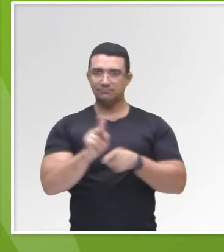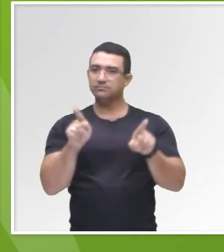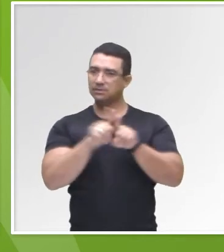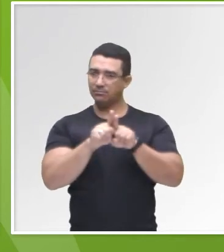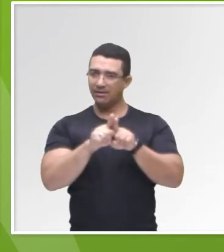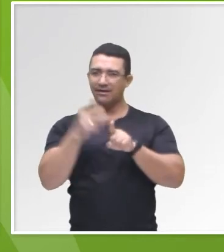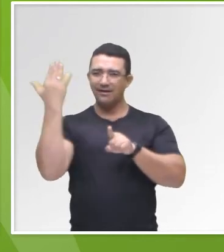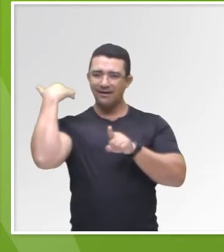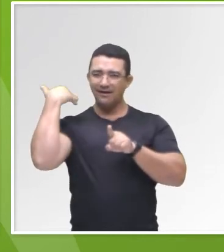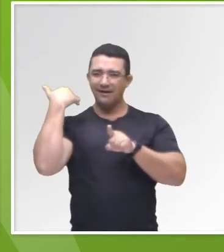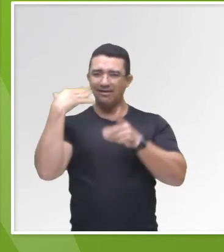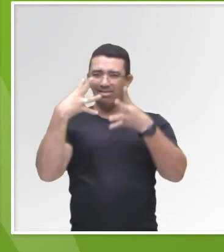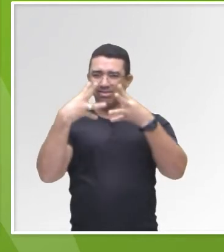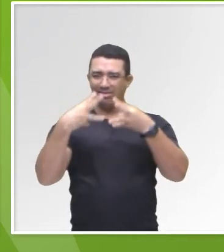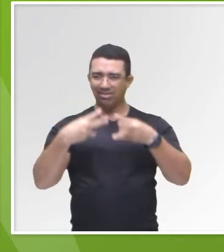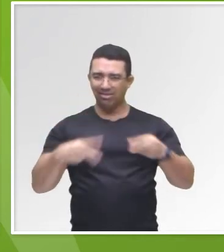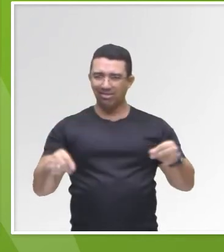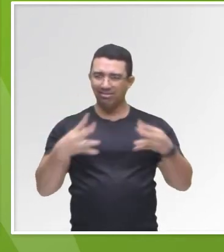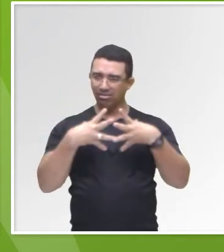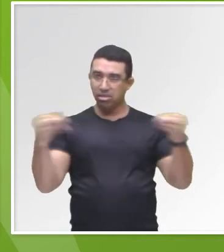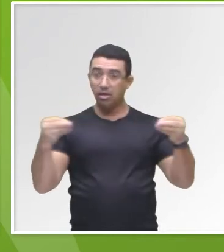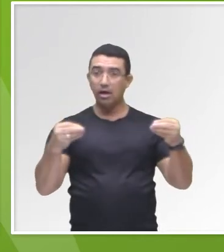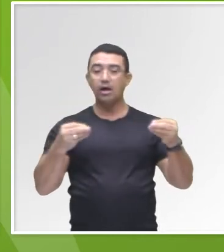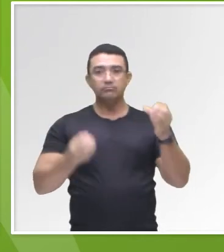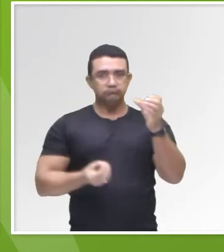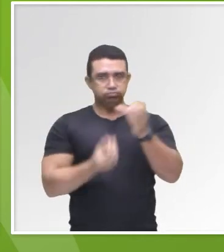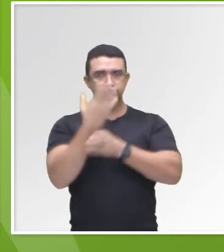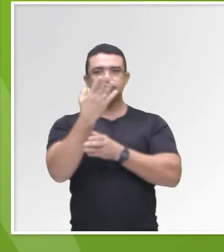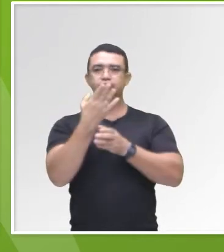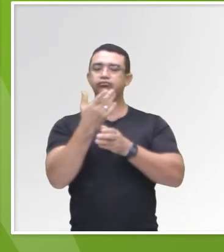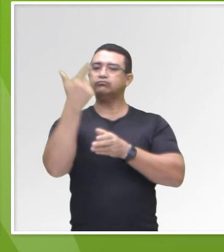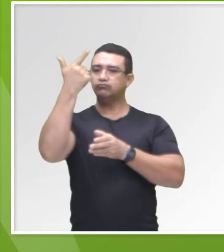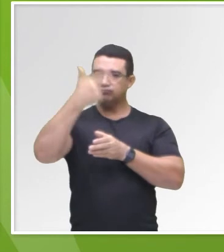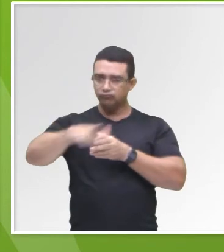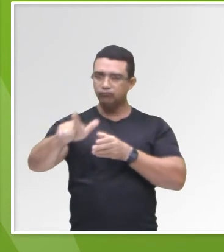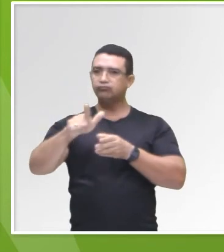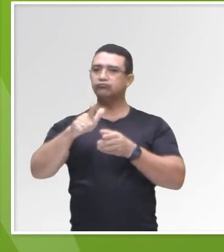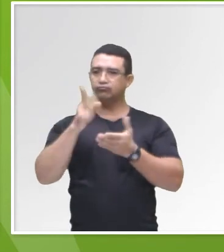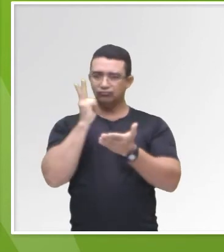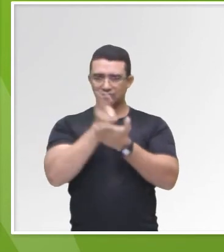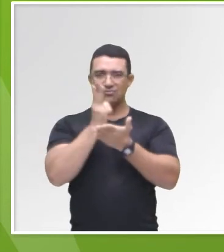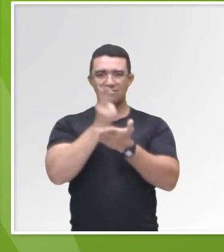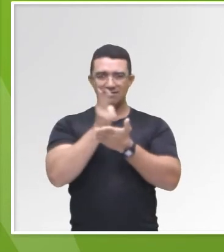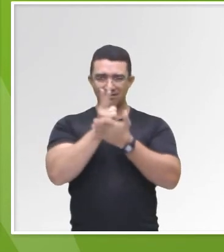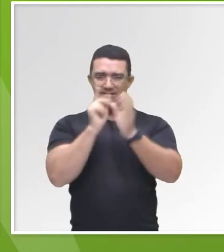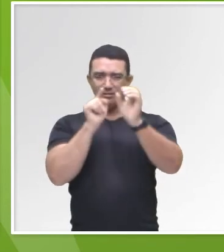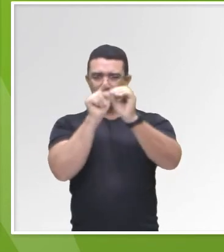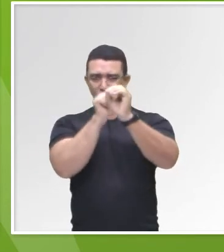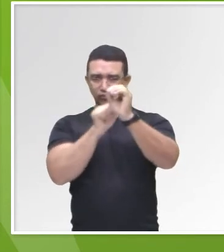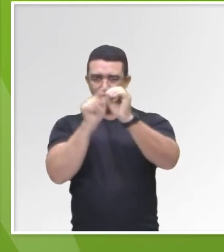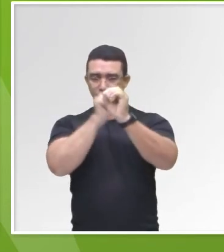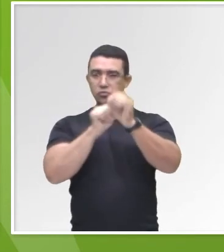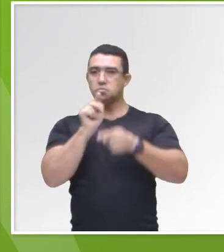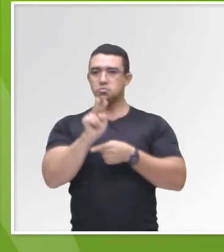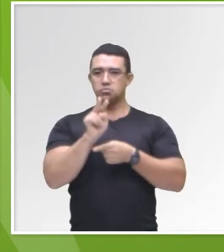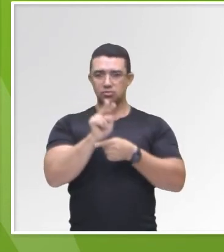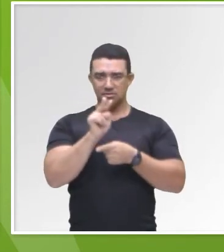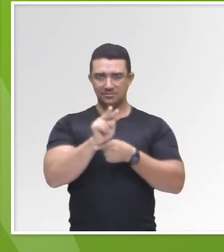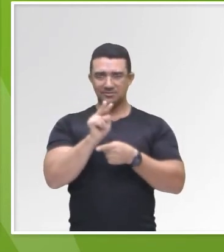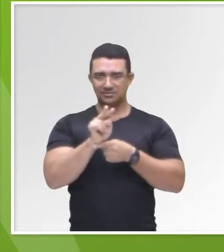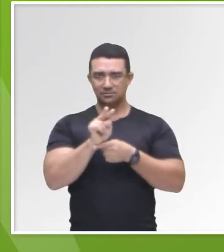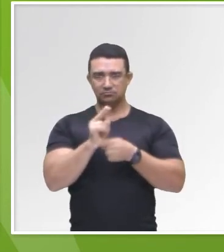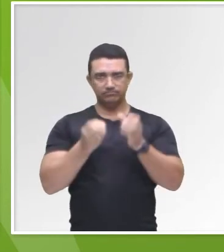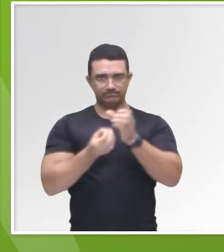se formar bem aqui no centro da célula, tá? No centro de cada uma dessas células, ela volta a se